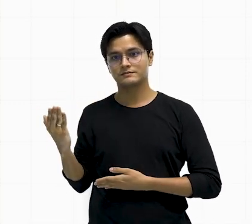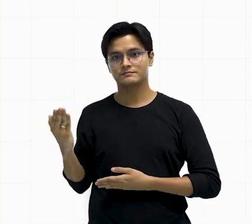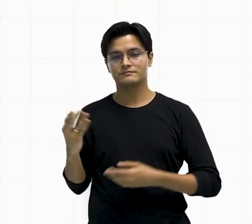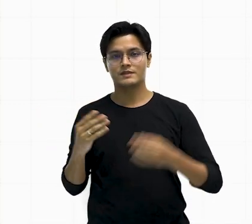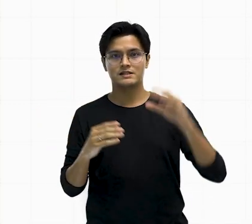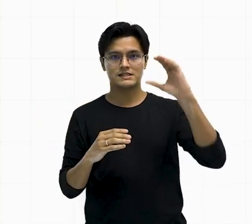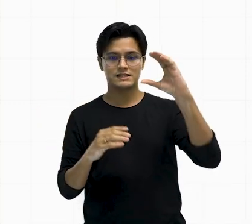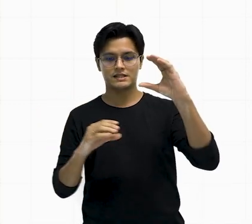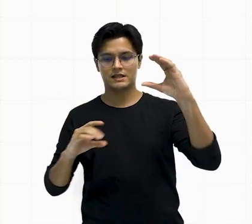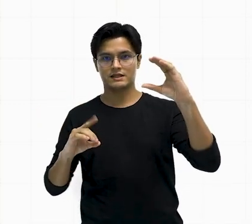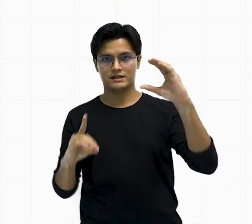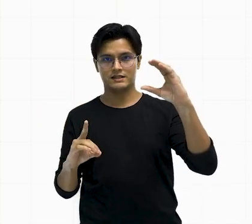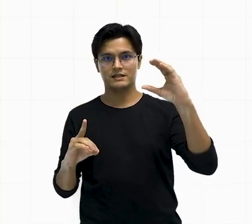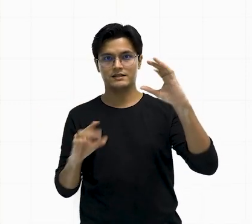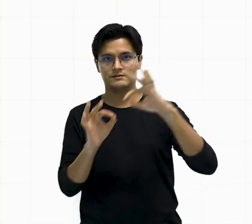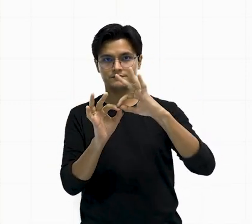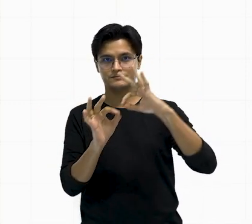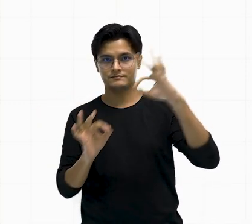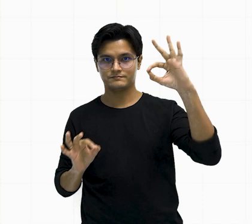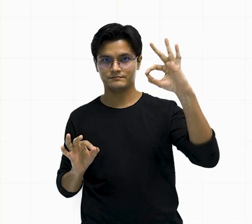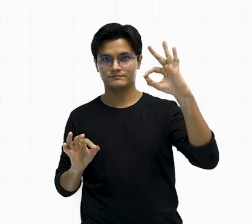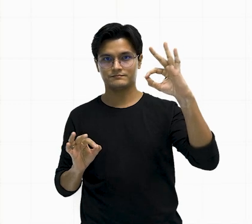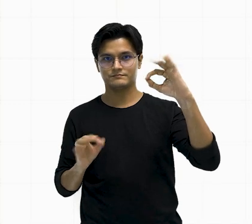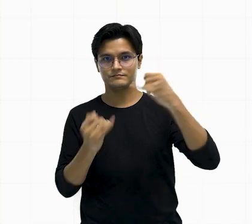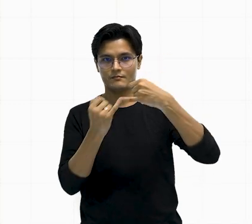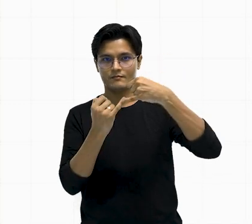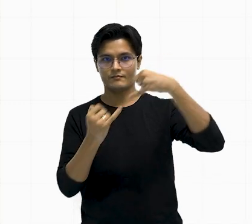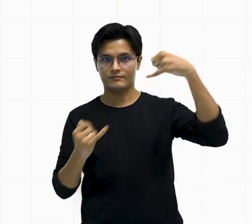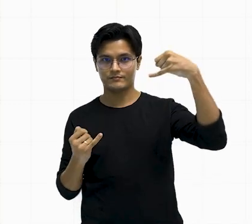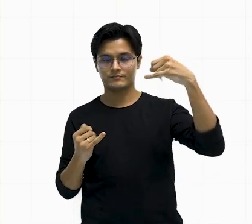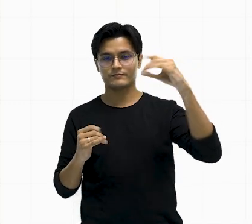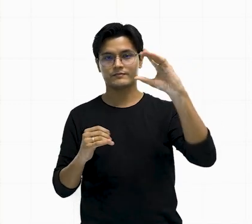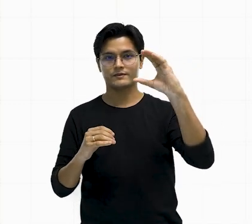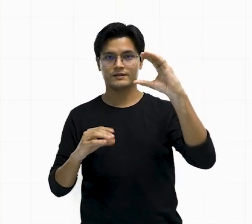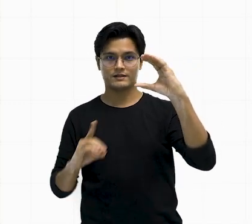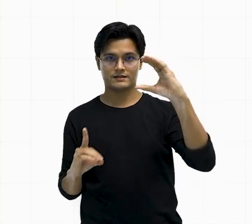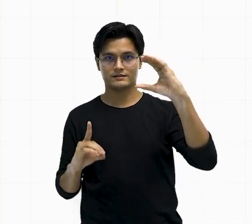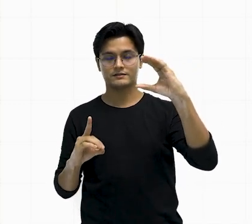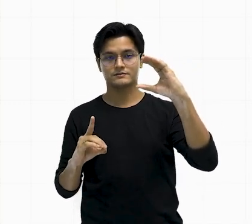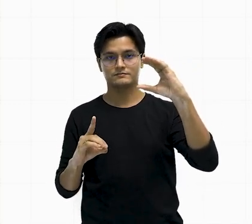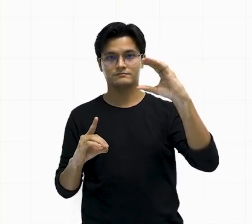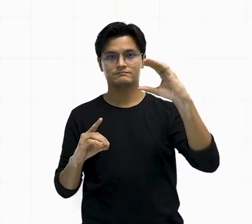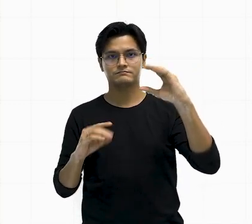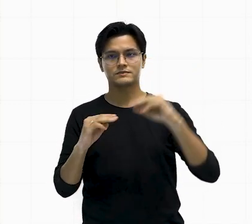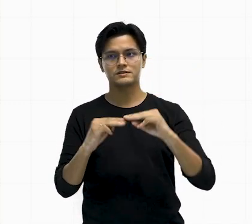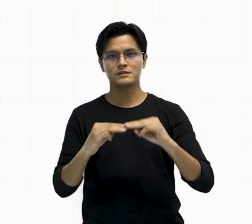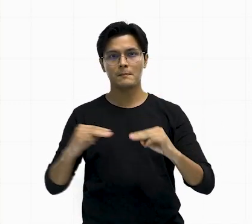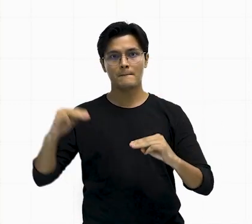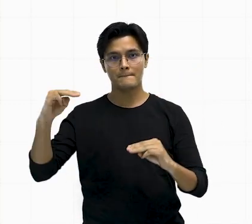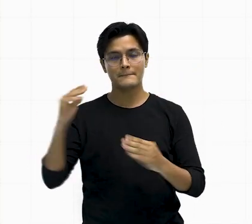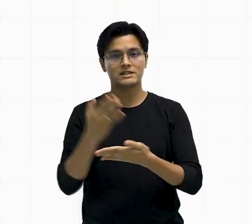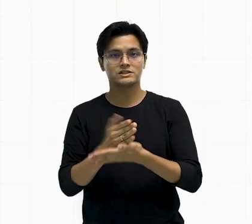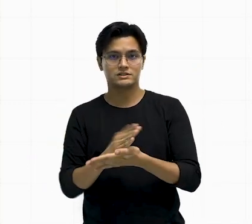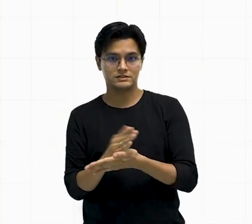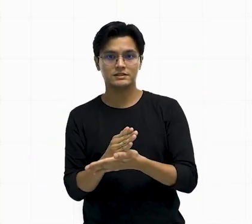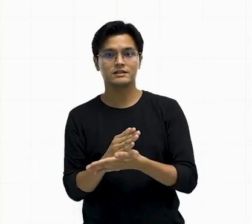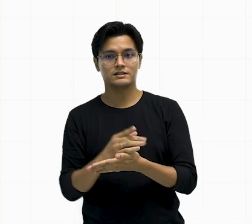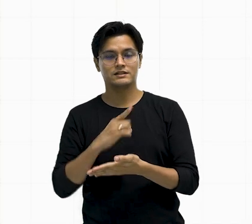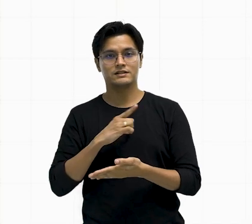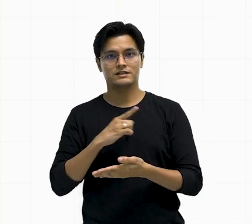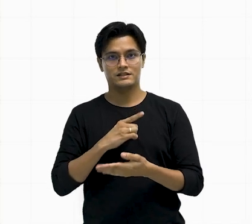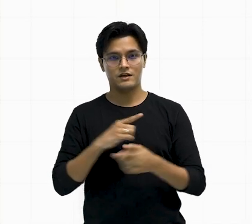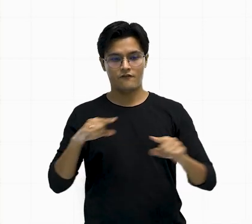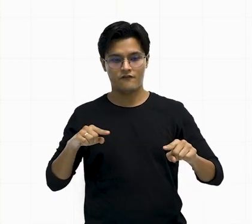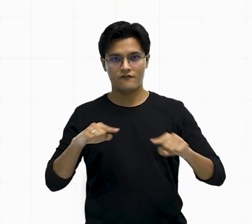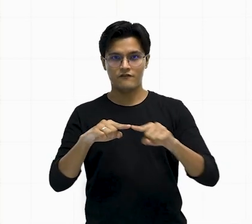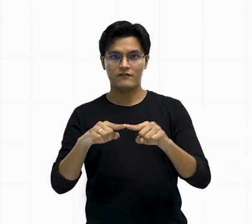reta CD, tá? Que está aí em vermelho. A mediana, quando ela sai de um dos vértices, seja